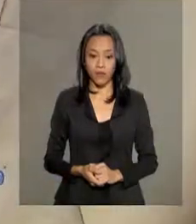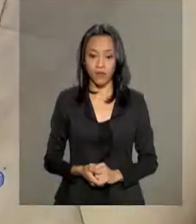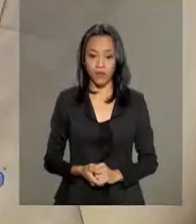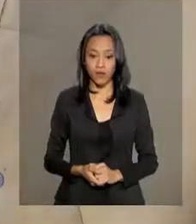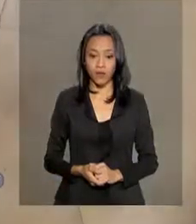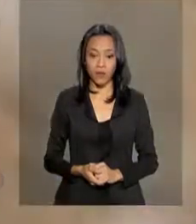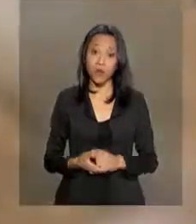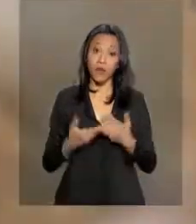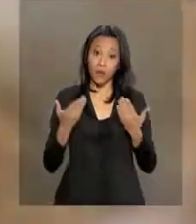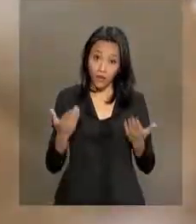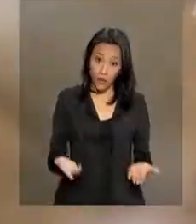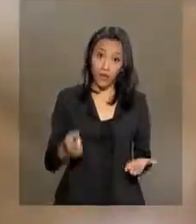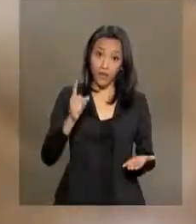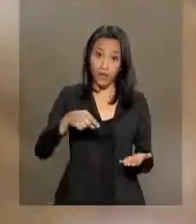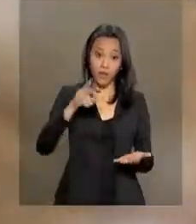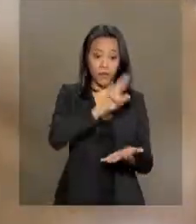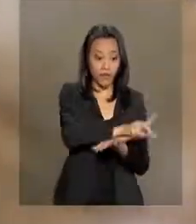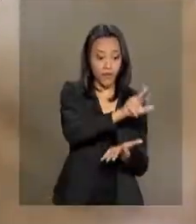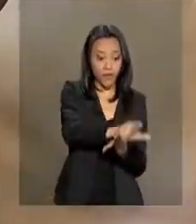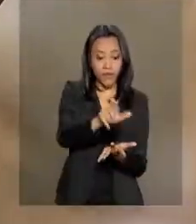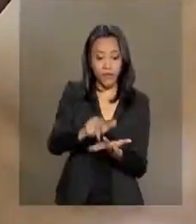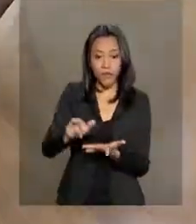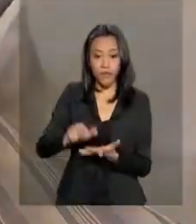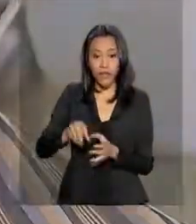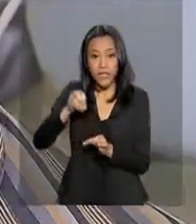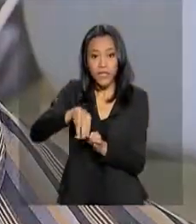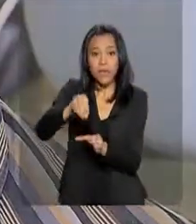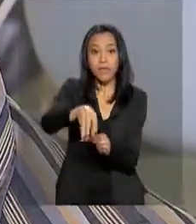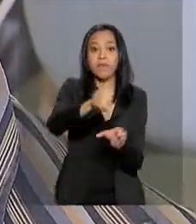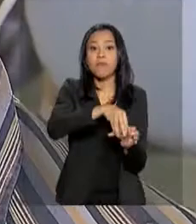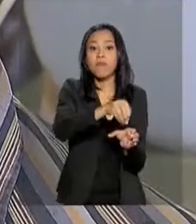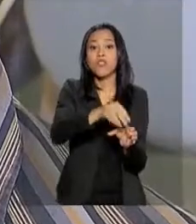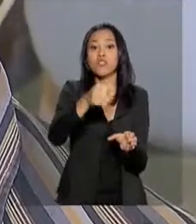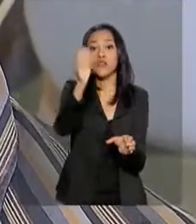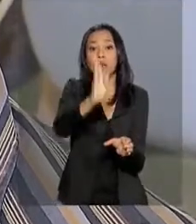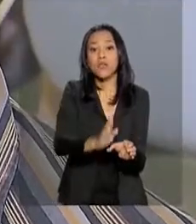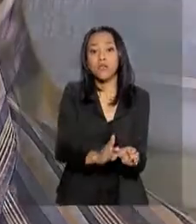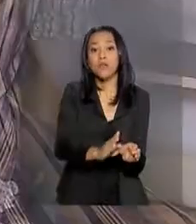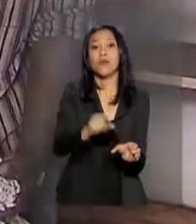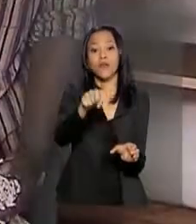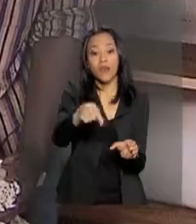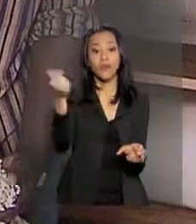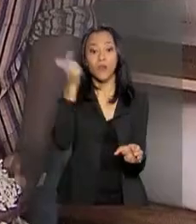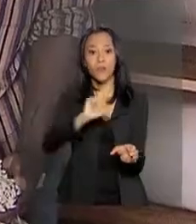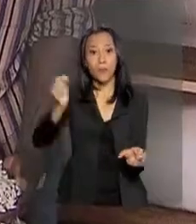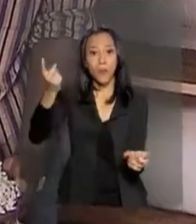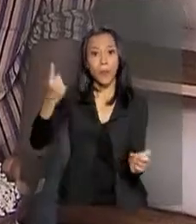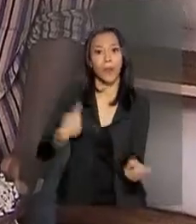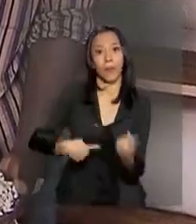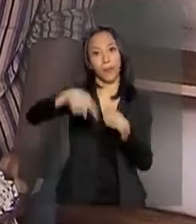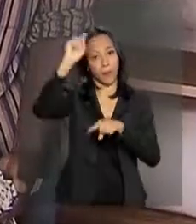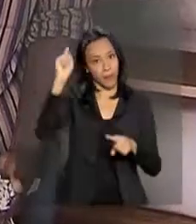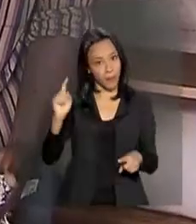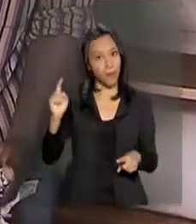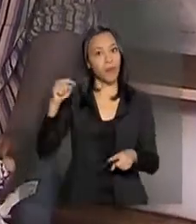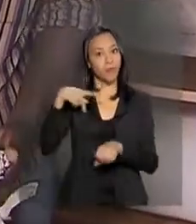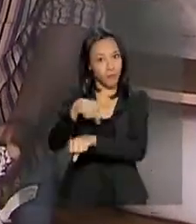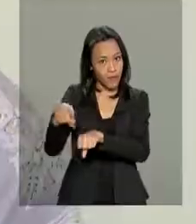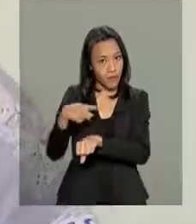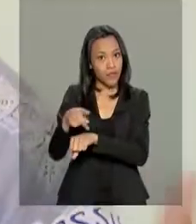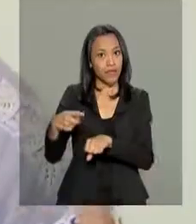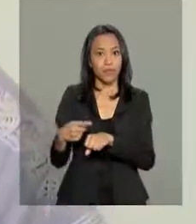E foi com uma variedade de sementes brasileira que o Mali colheu uma das maiores safras de algodão dos últimos